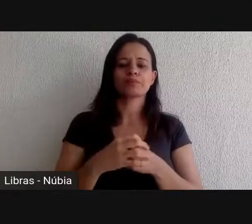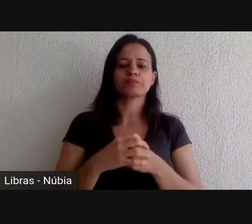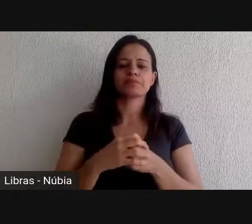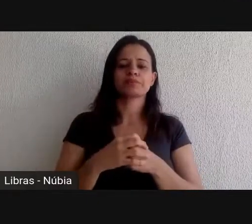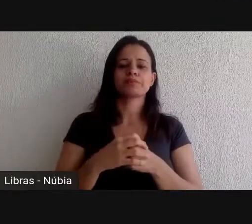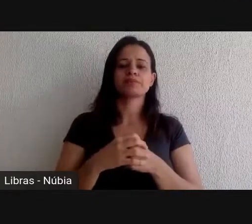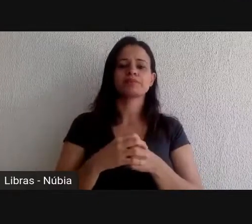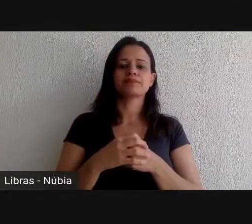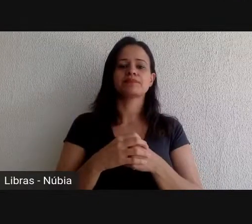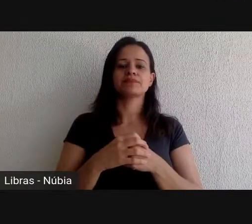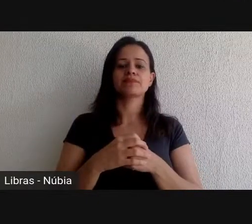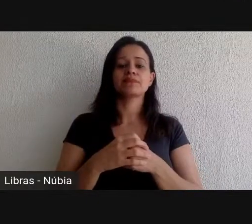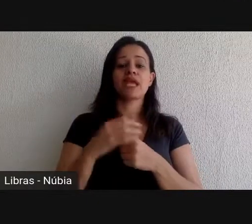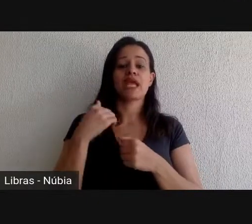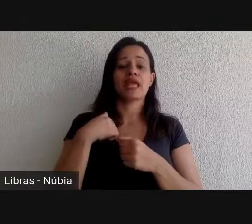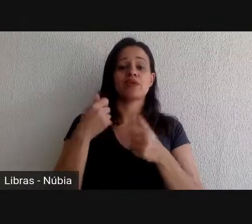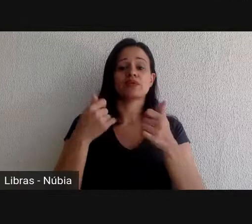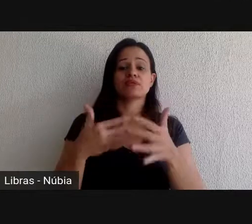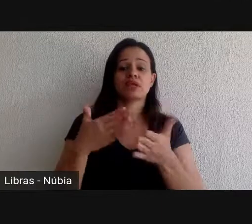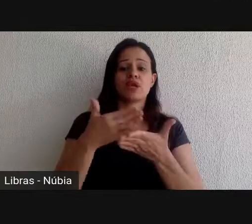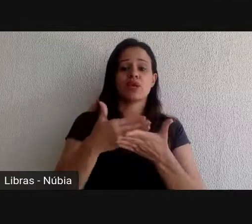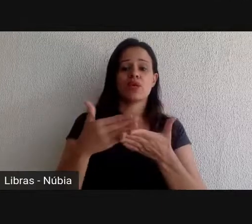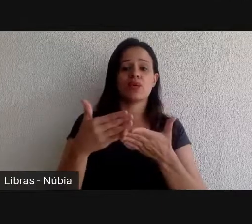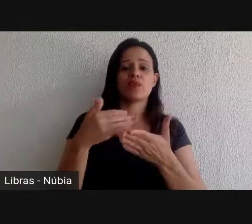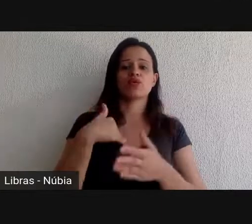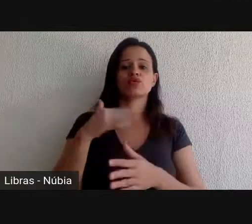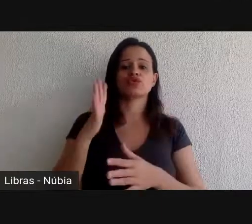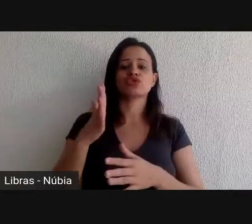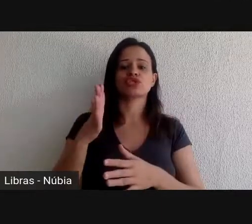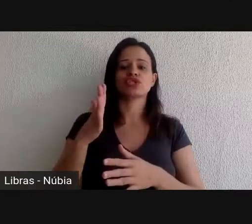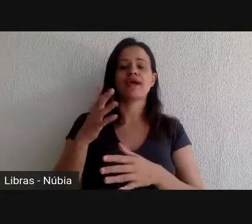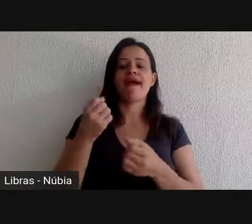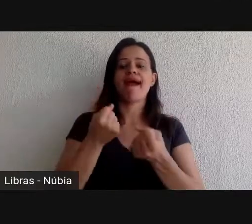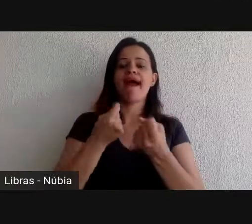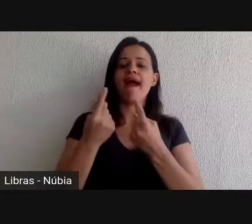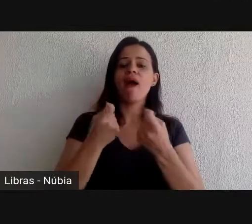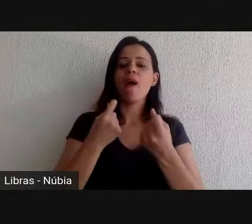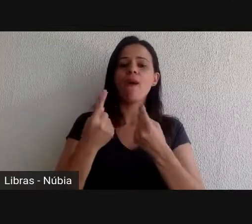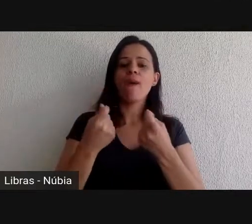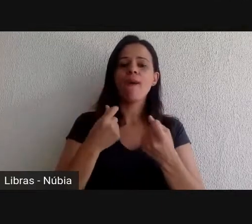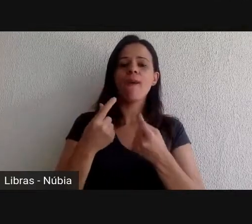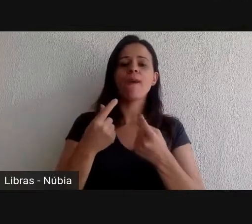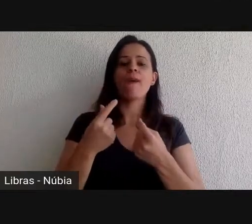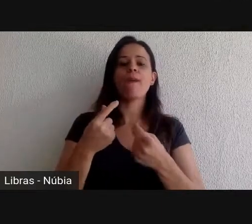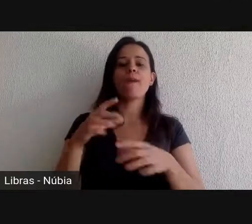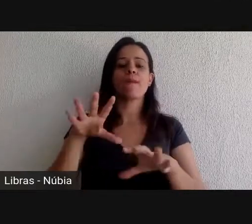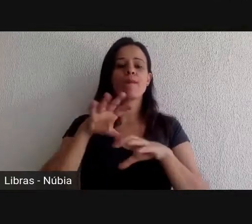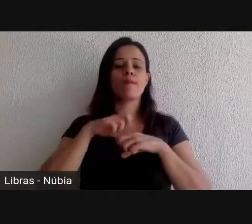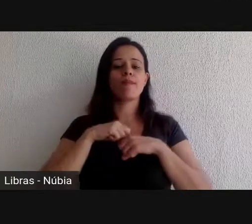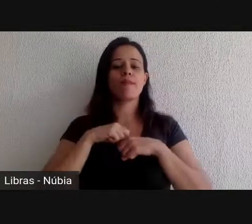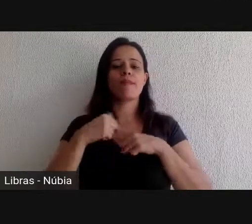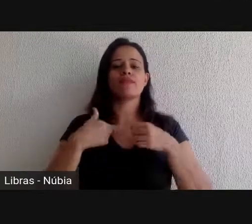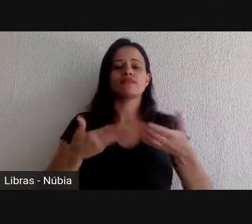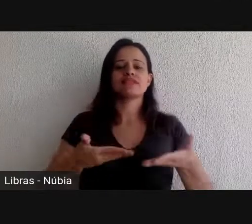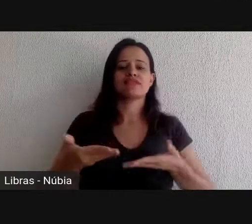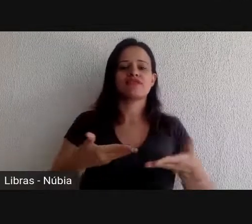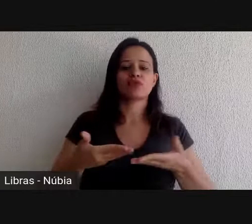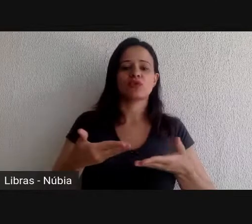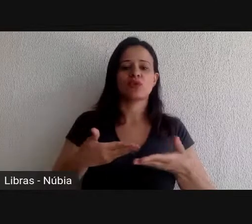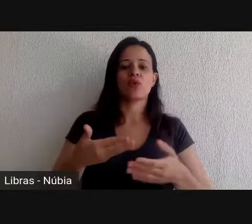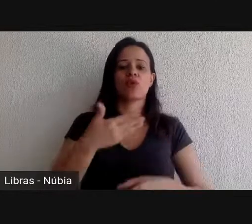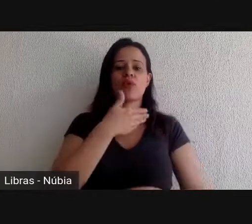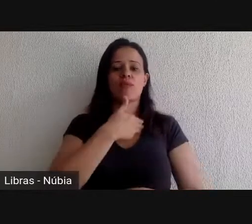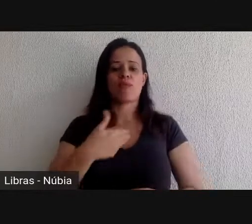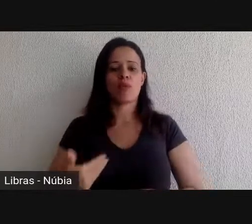Como eu falei no começo, eu já passei em algumas posições, seja como servidora pública ou como